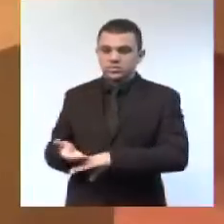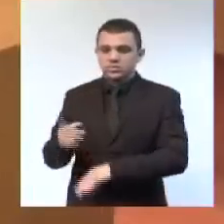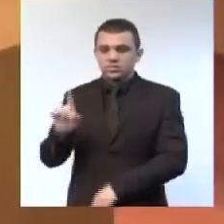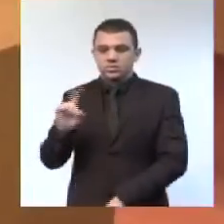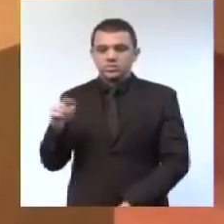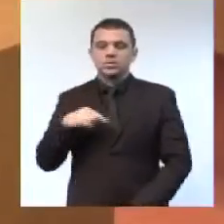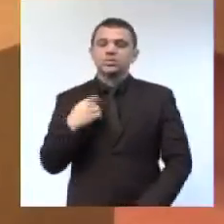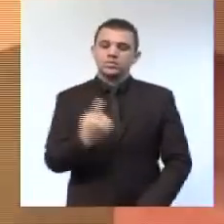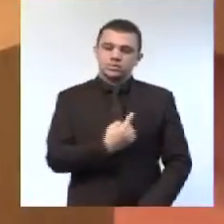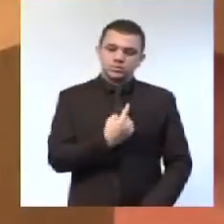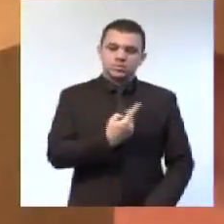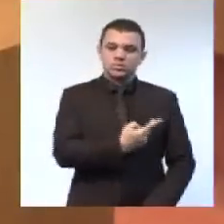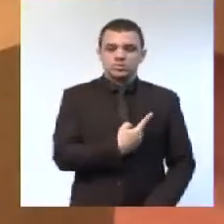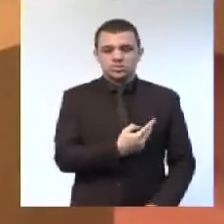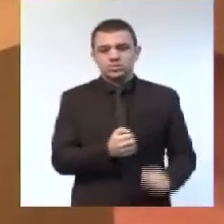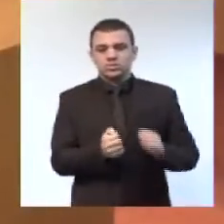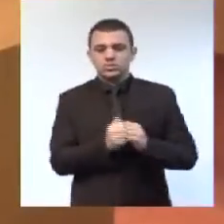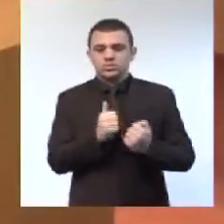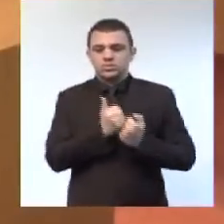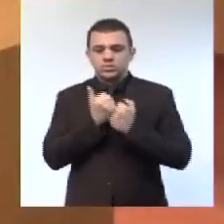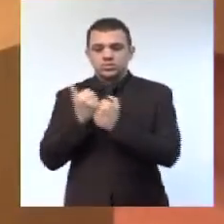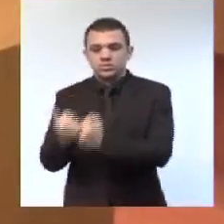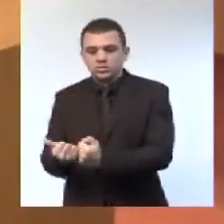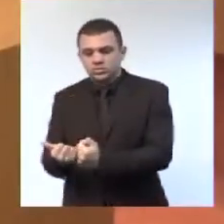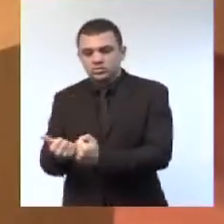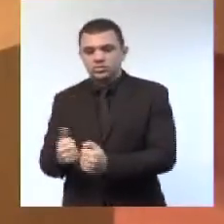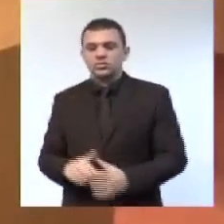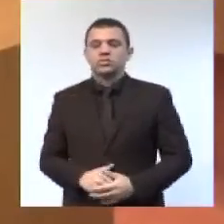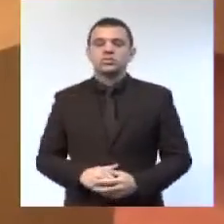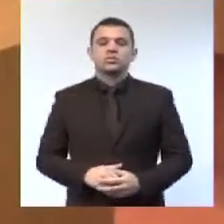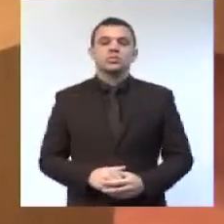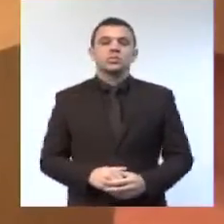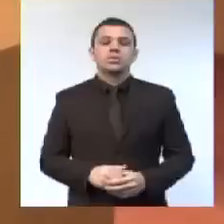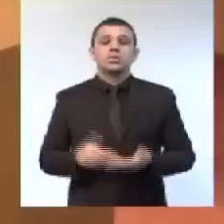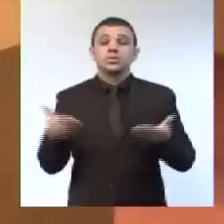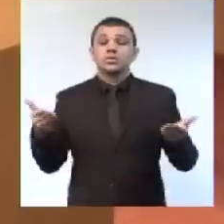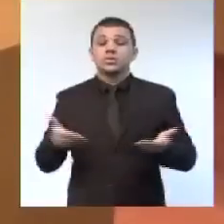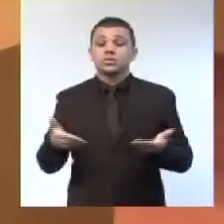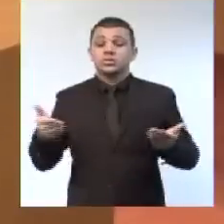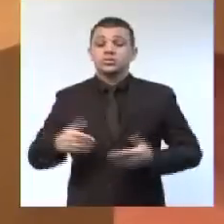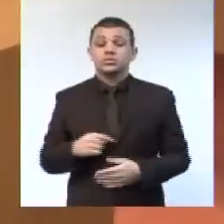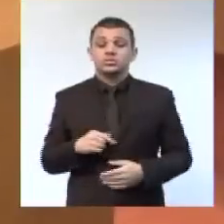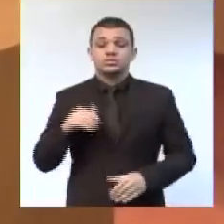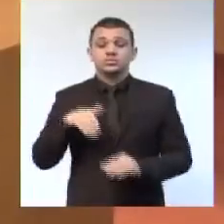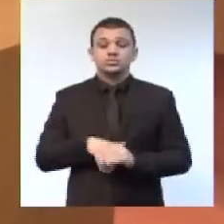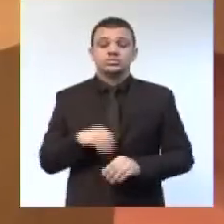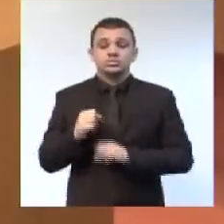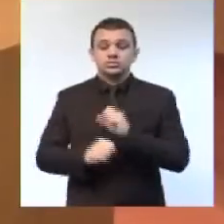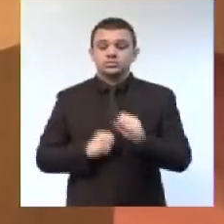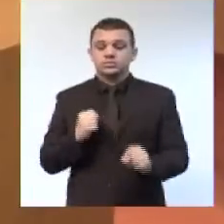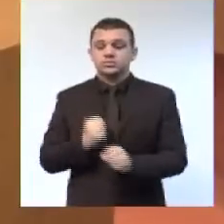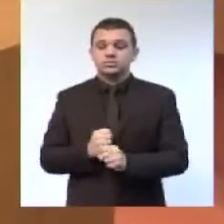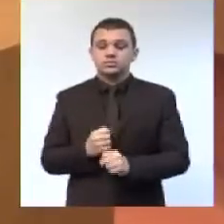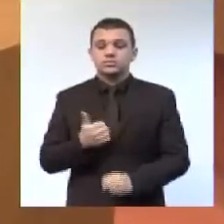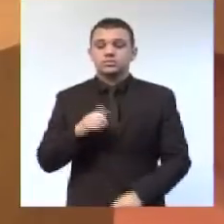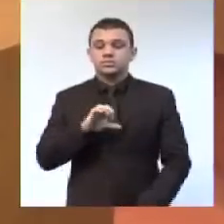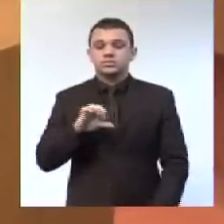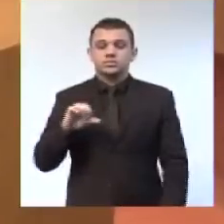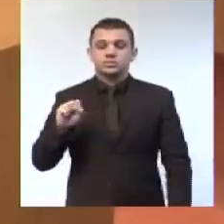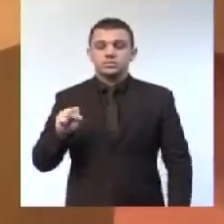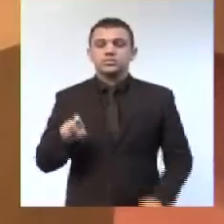nosso apoio. E hoje, enfrentei a eleição em 98, também ajudando a governadora